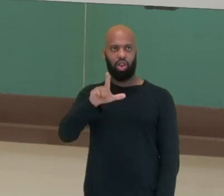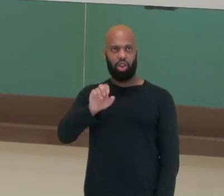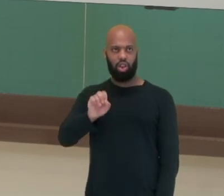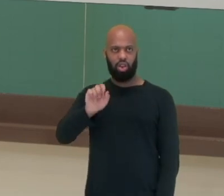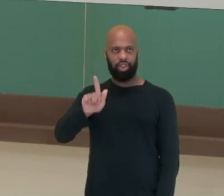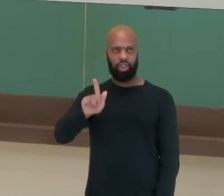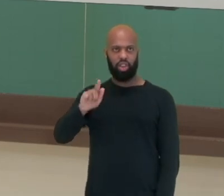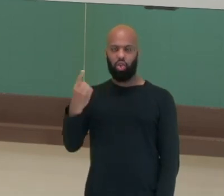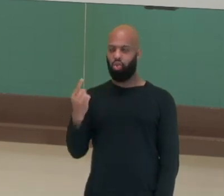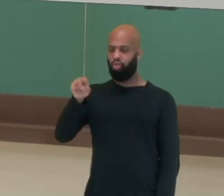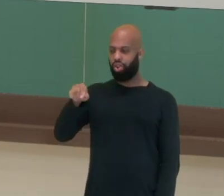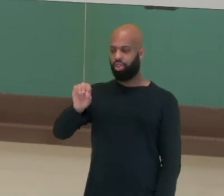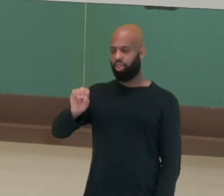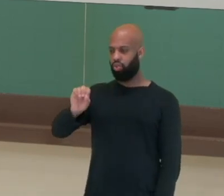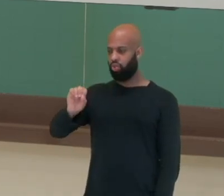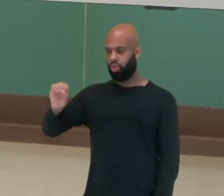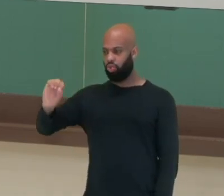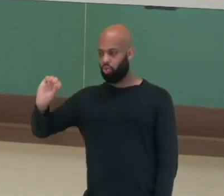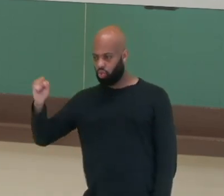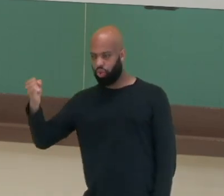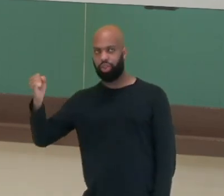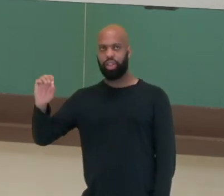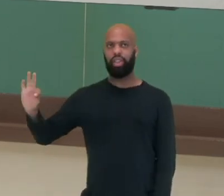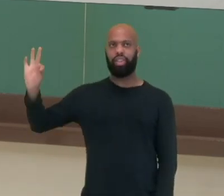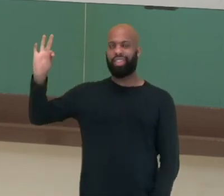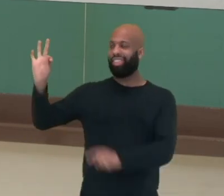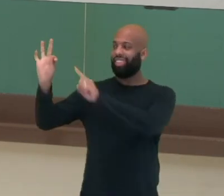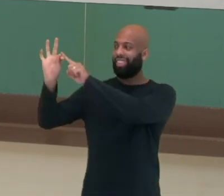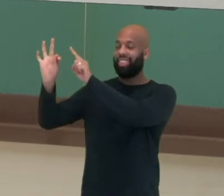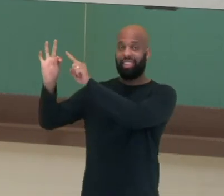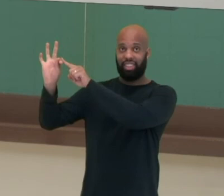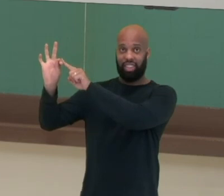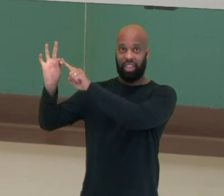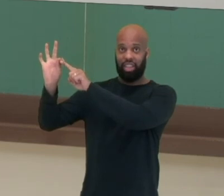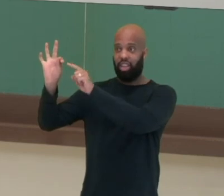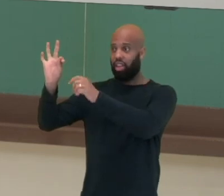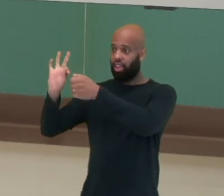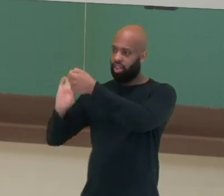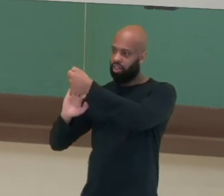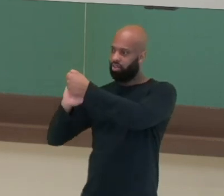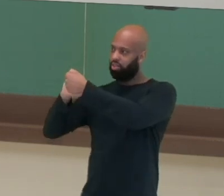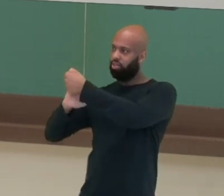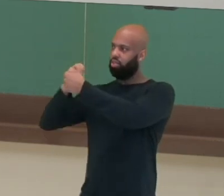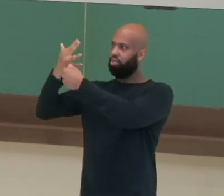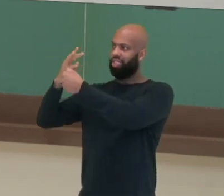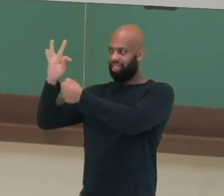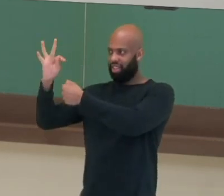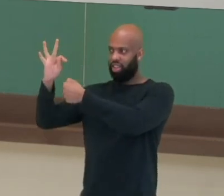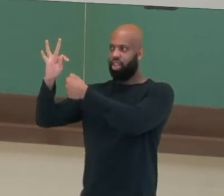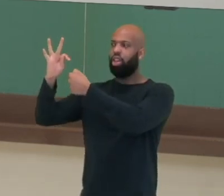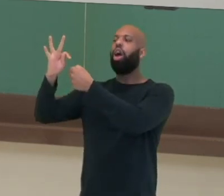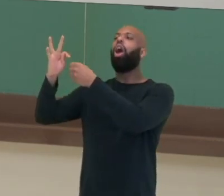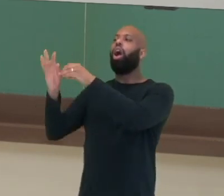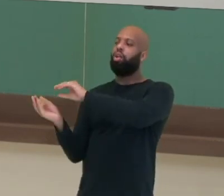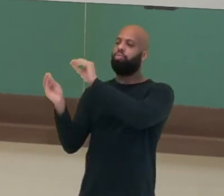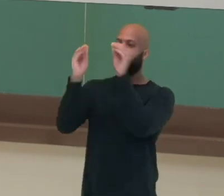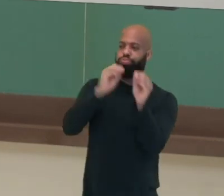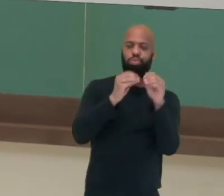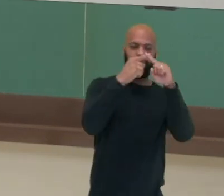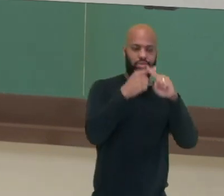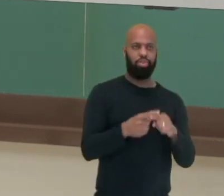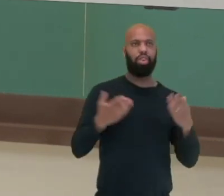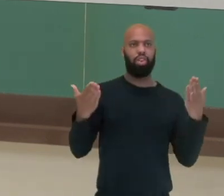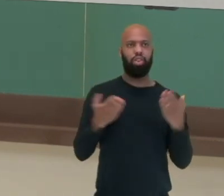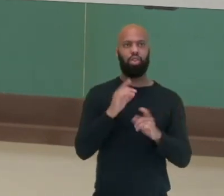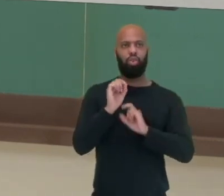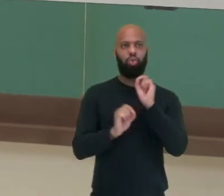na t. Vou passar esse t, que está como expoente, multiplicando. Pronto, fiz isso. Agora vamos substituir os